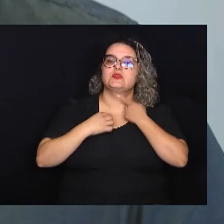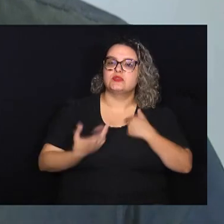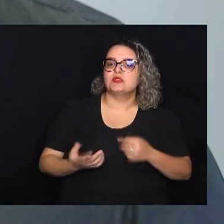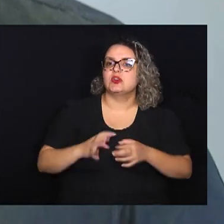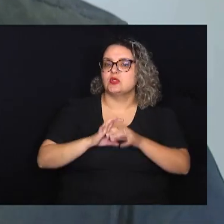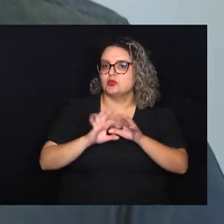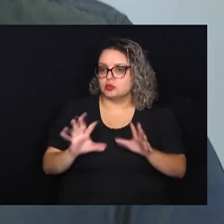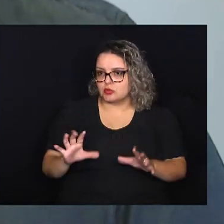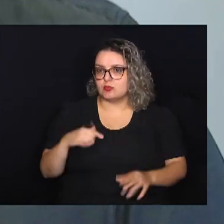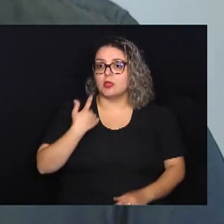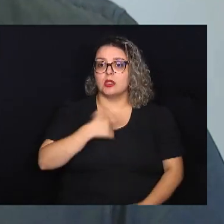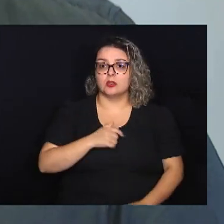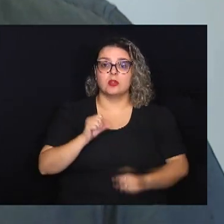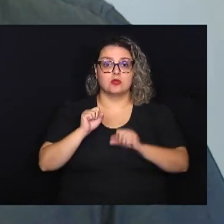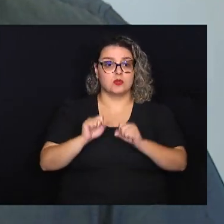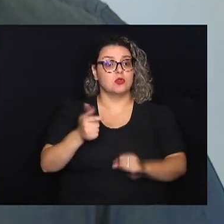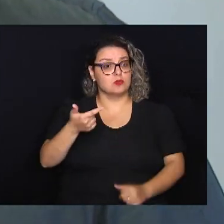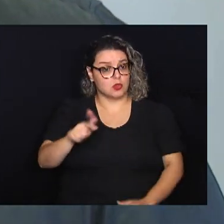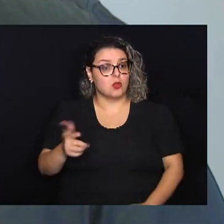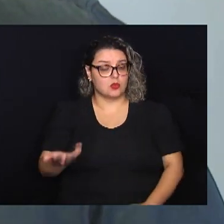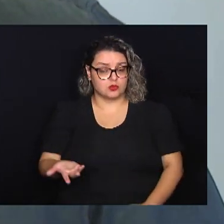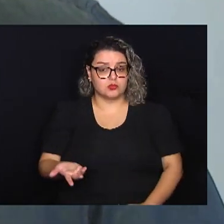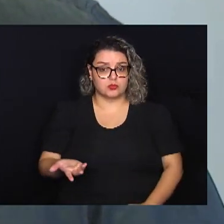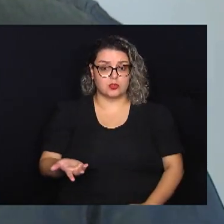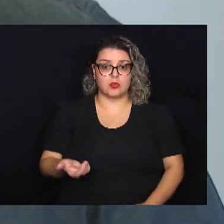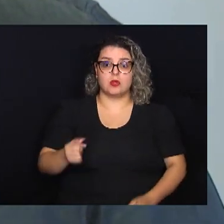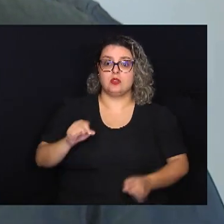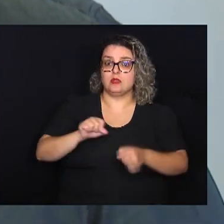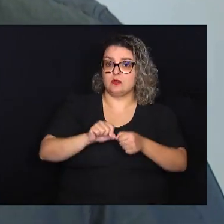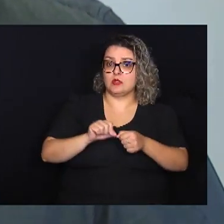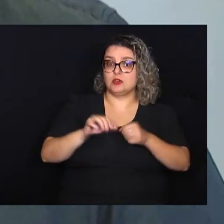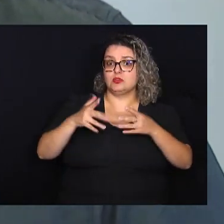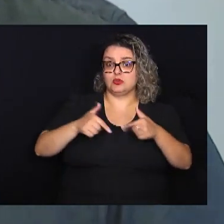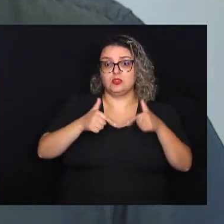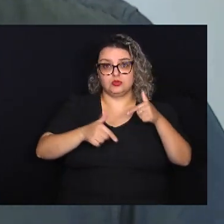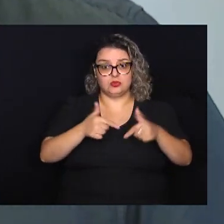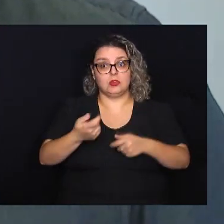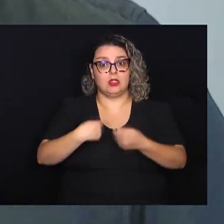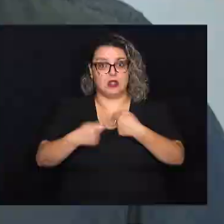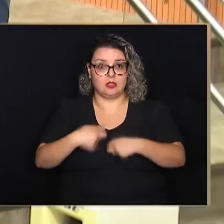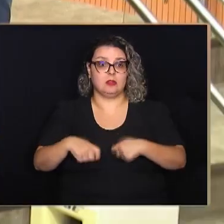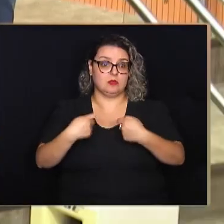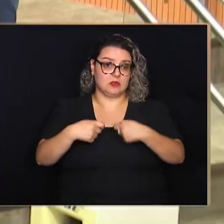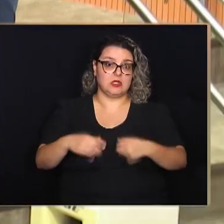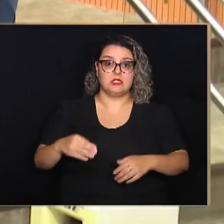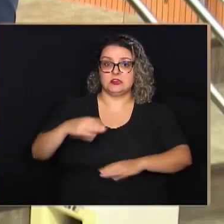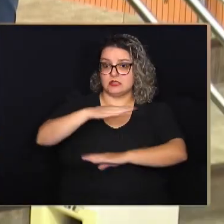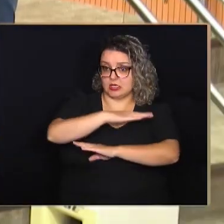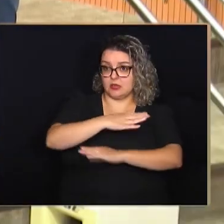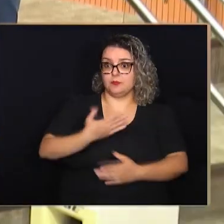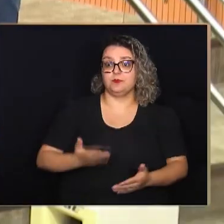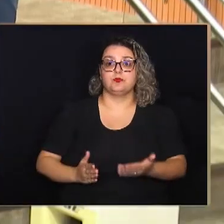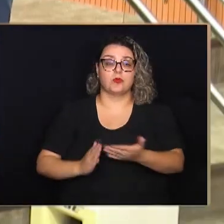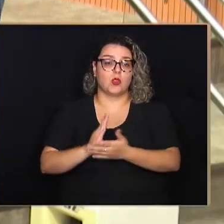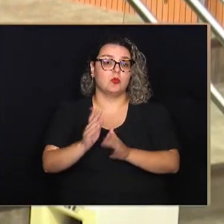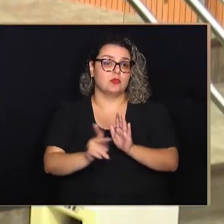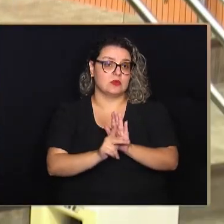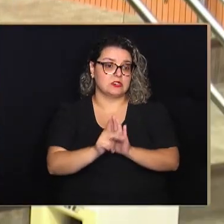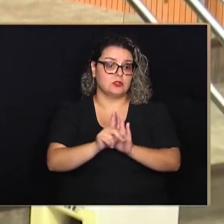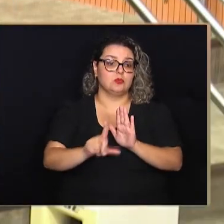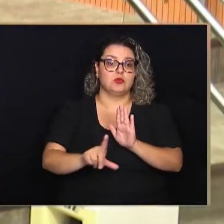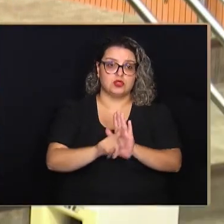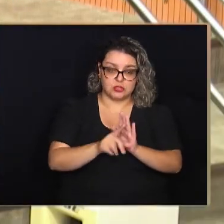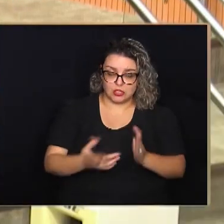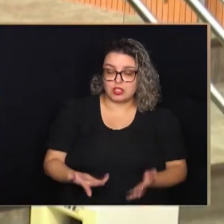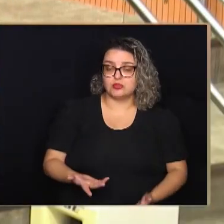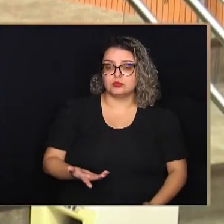autorizou para que a gente possa dar sequência e realizar todos os trabalhos administrativos necessários da casa com a aprovação do projeto o